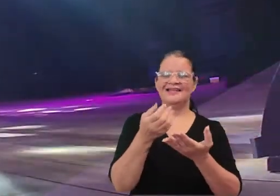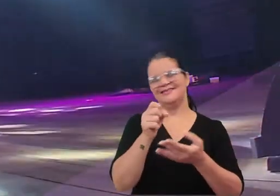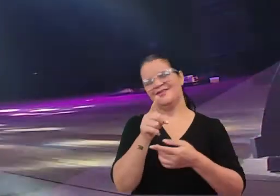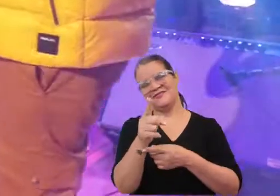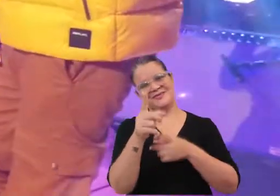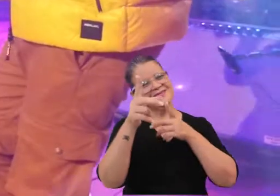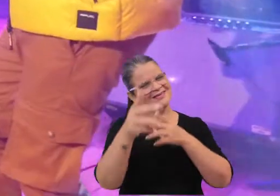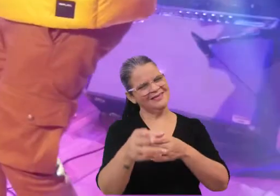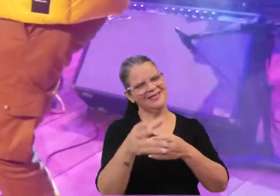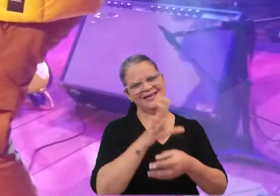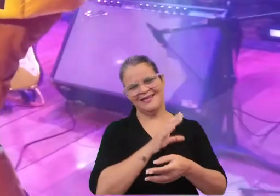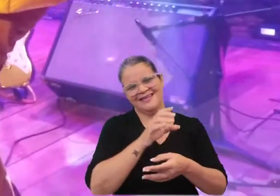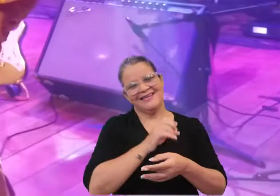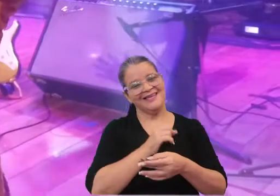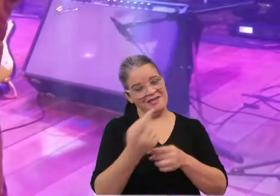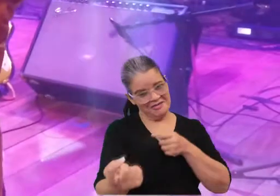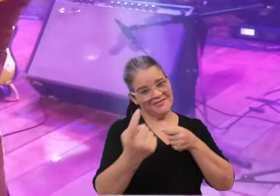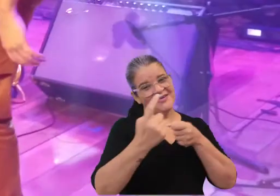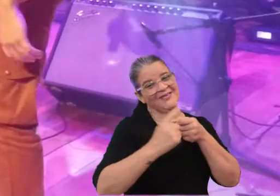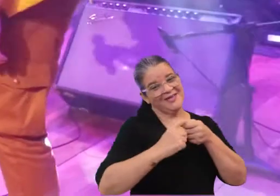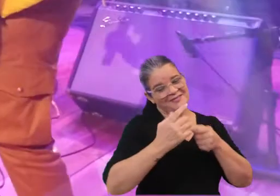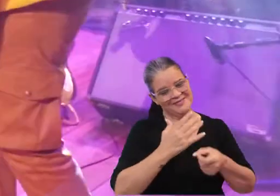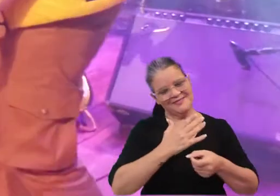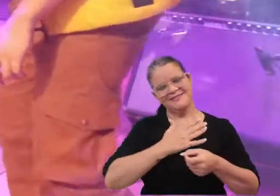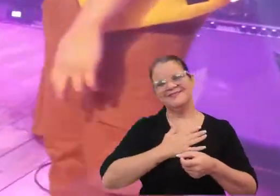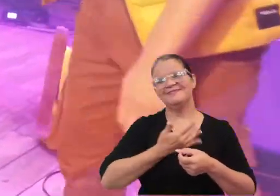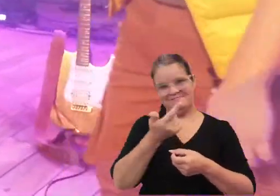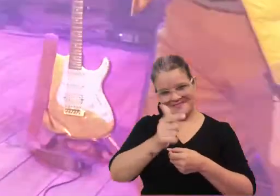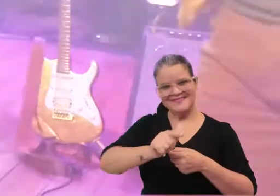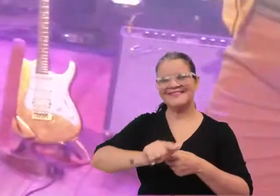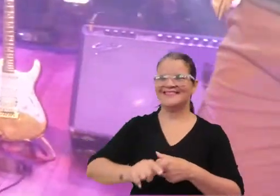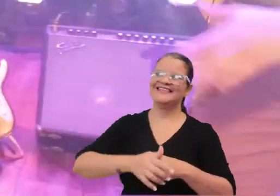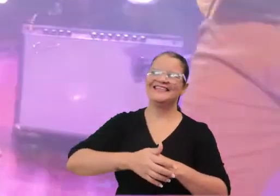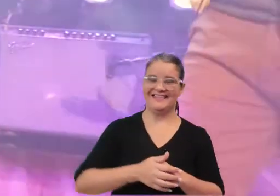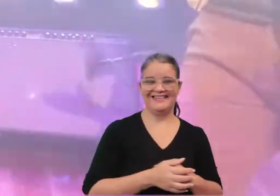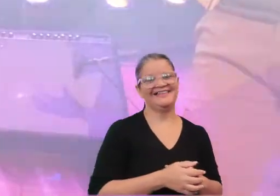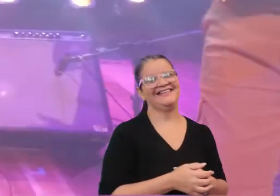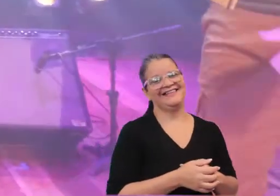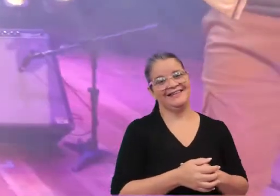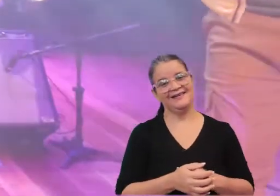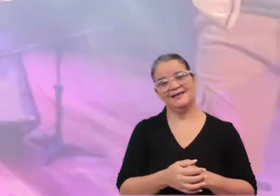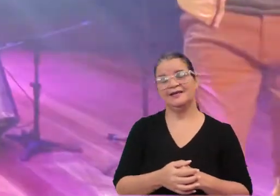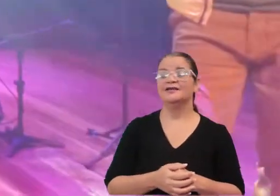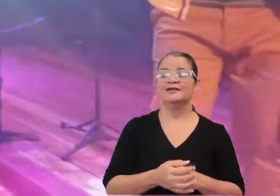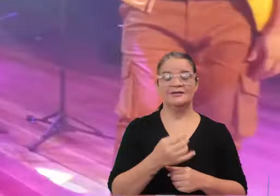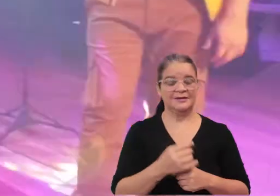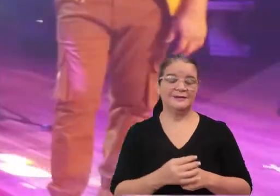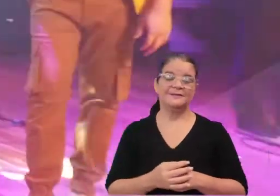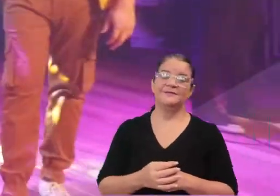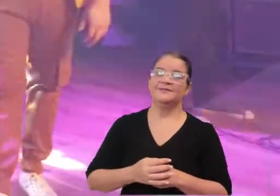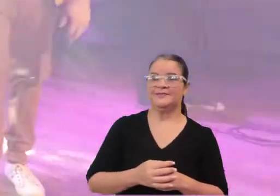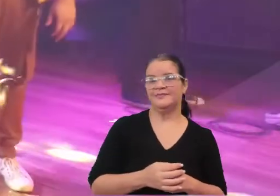encontro uma palavra só pra te dizer. Ah, se eu fosse você, eu voltava pra mim